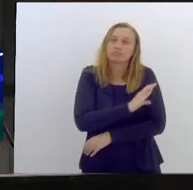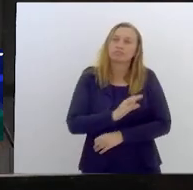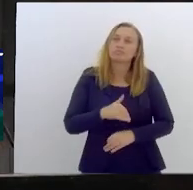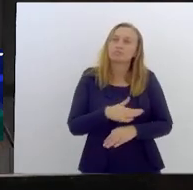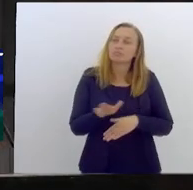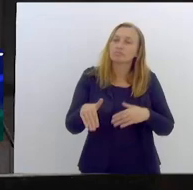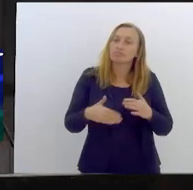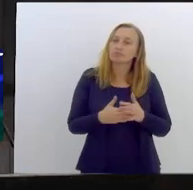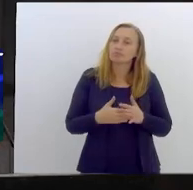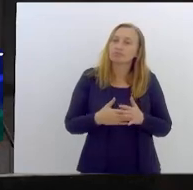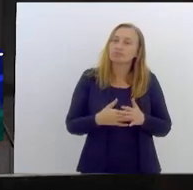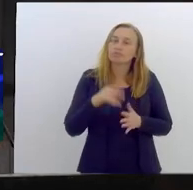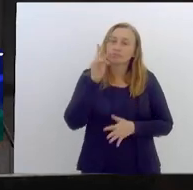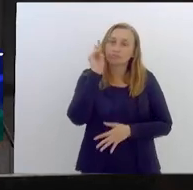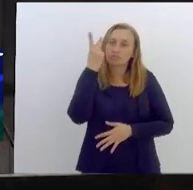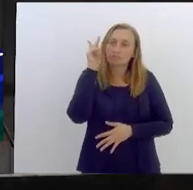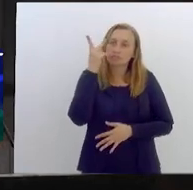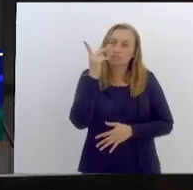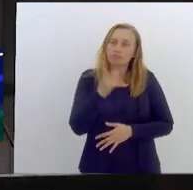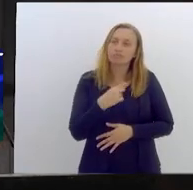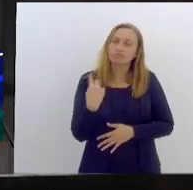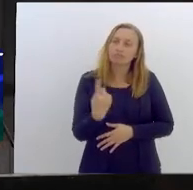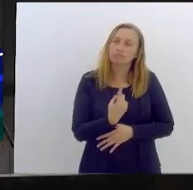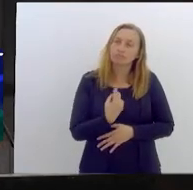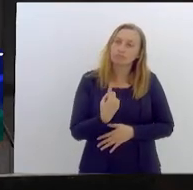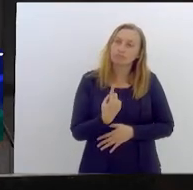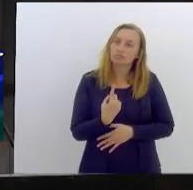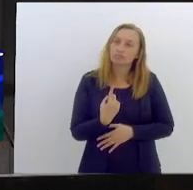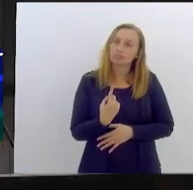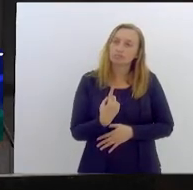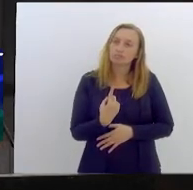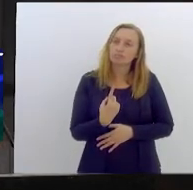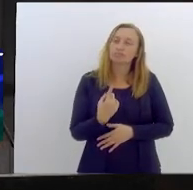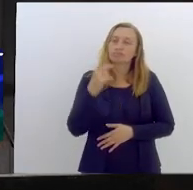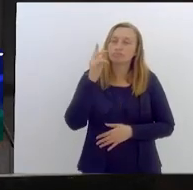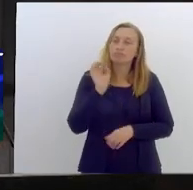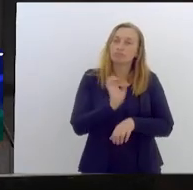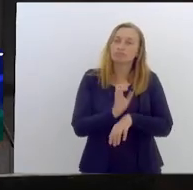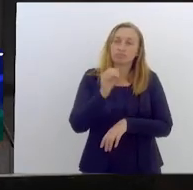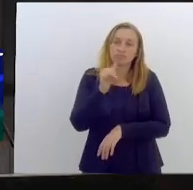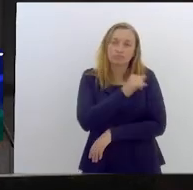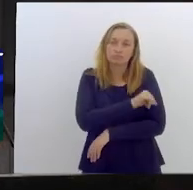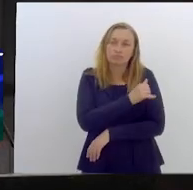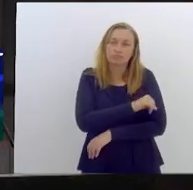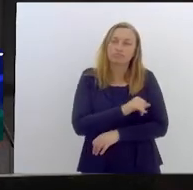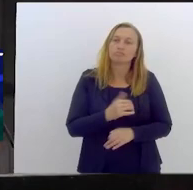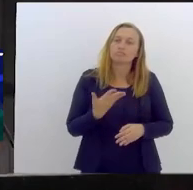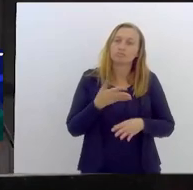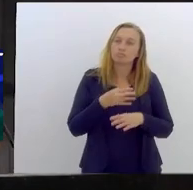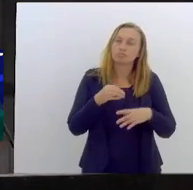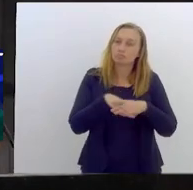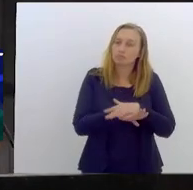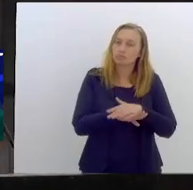toda praticamente a história da nossa região e muita história do Estado do Rio de Janeiro, né, guardada